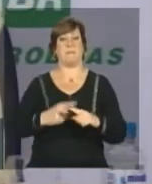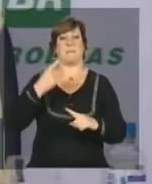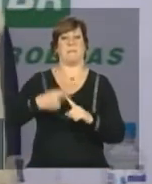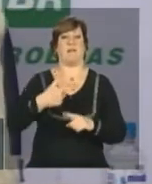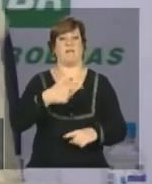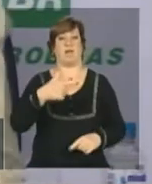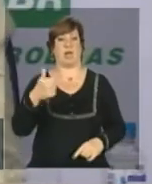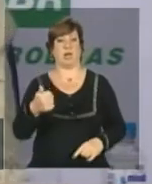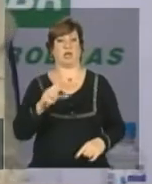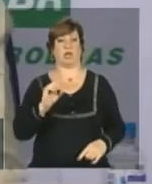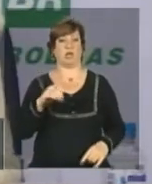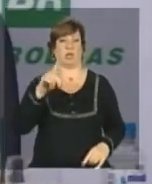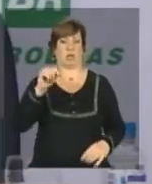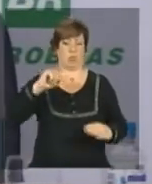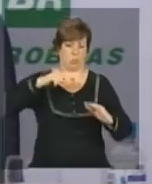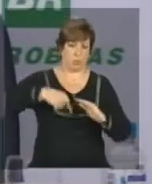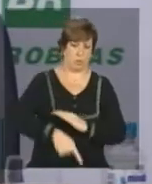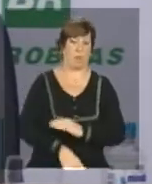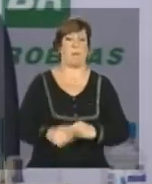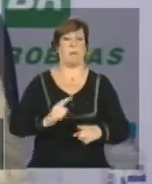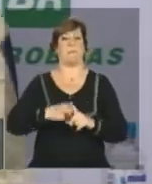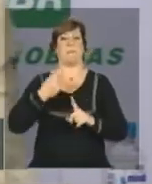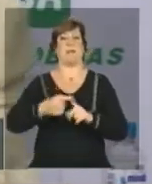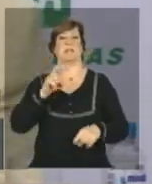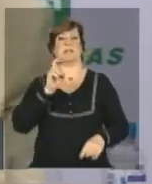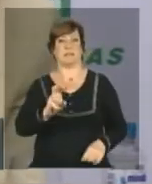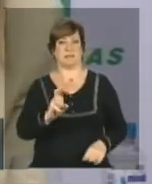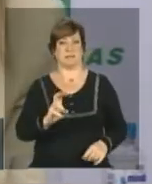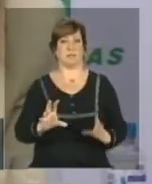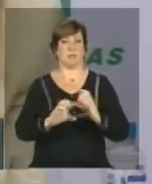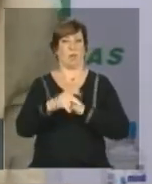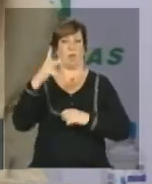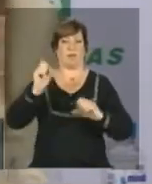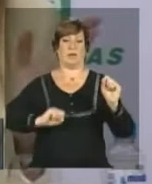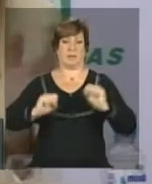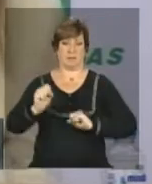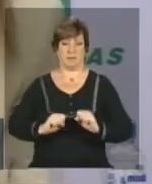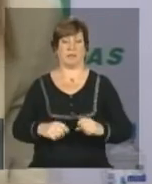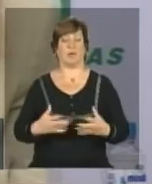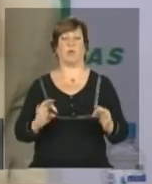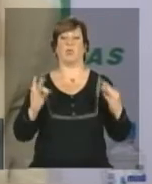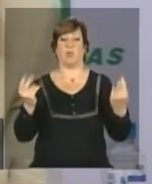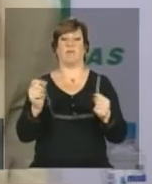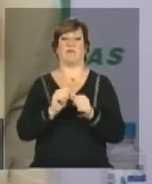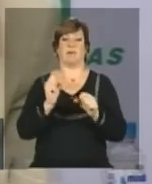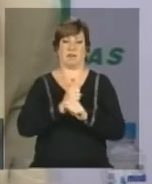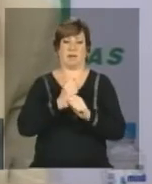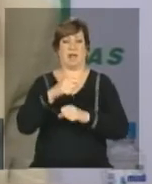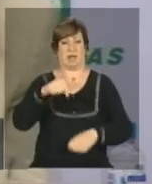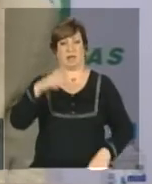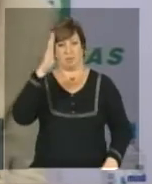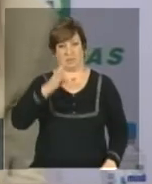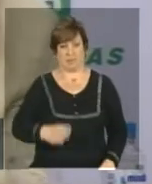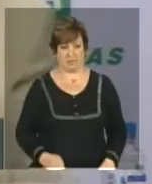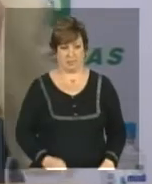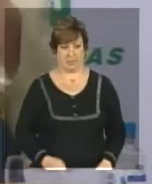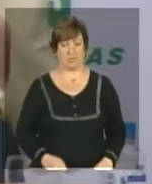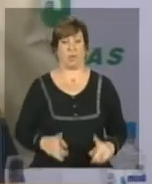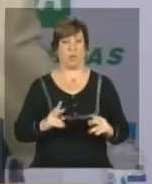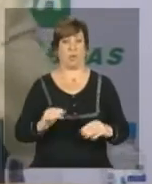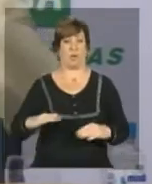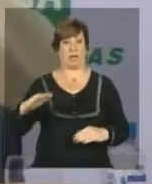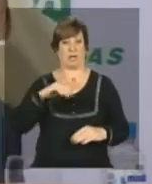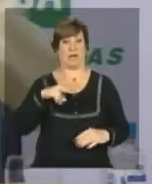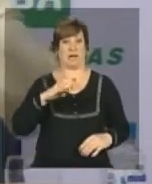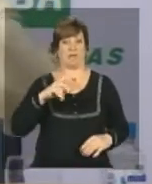21 sondas e mais as 5 da Ocean Rig. Então, todas feitas no Brasil, com um nível de